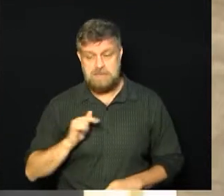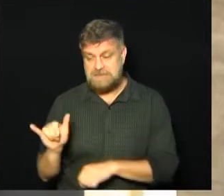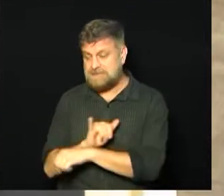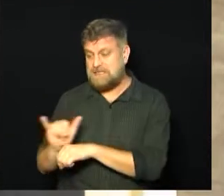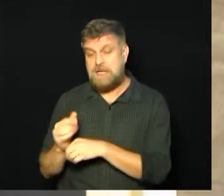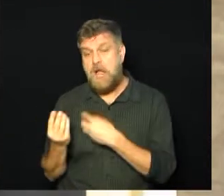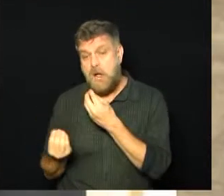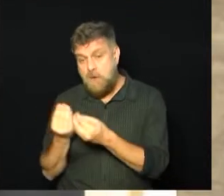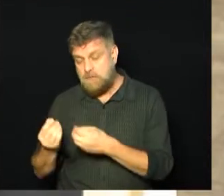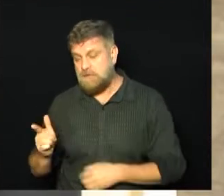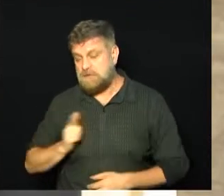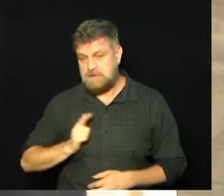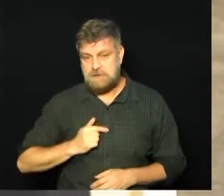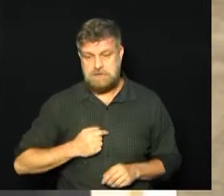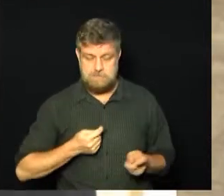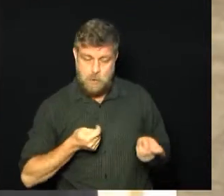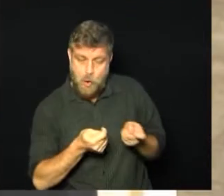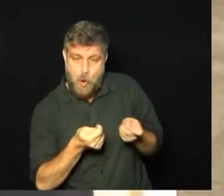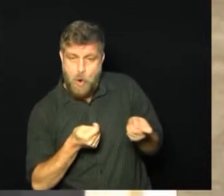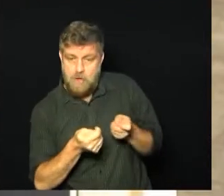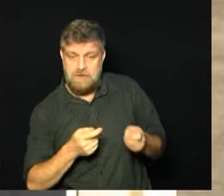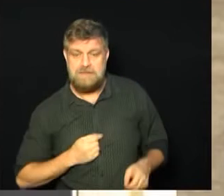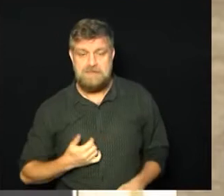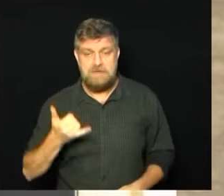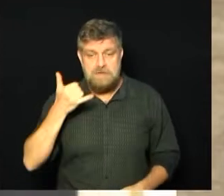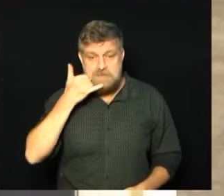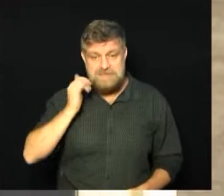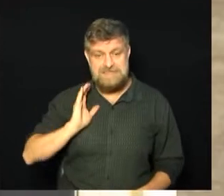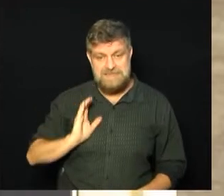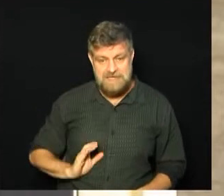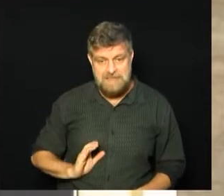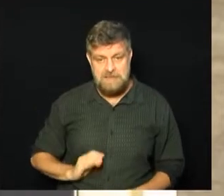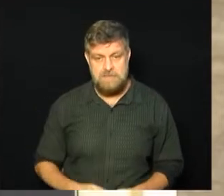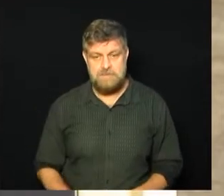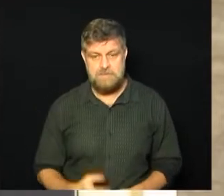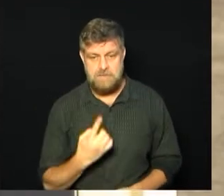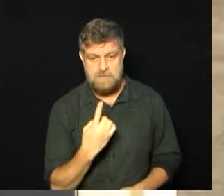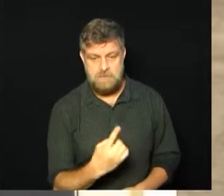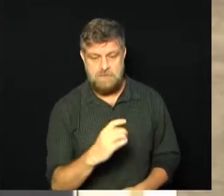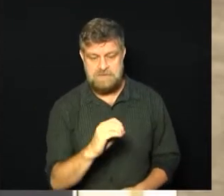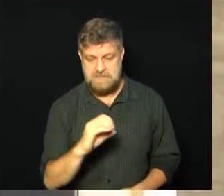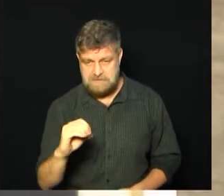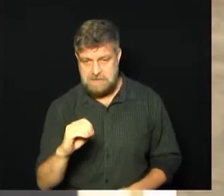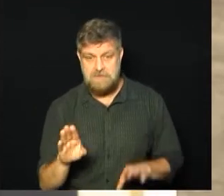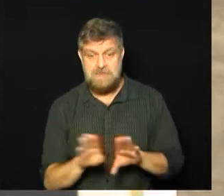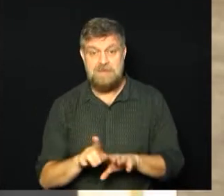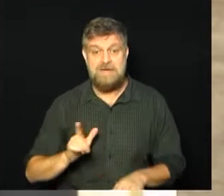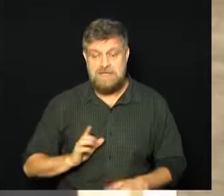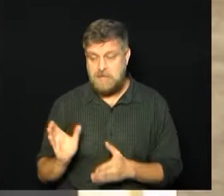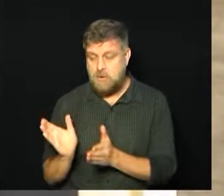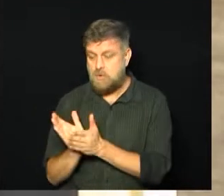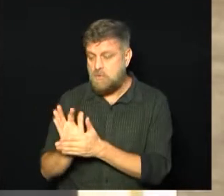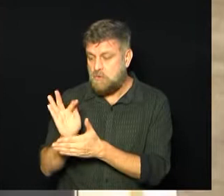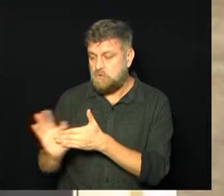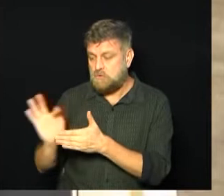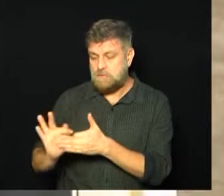mecanismos que regulam, que é o Disque Cidadão, que é o 100, e temos também os conselhos